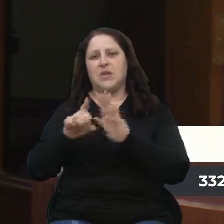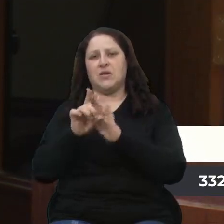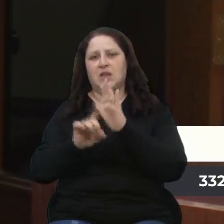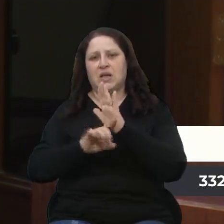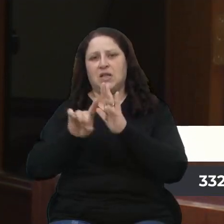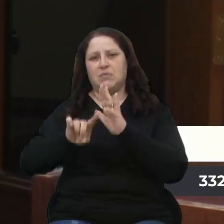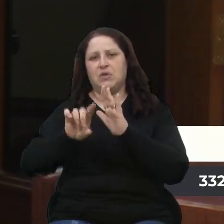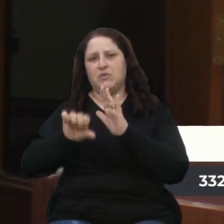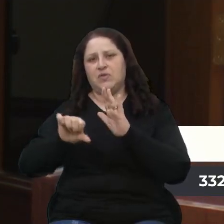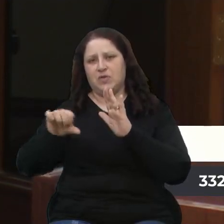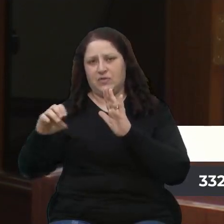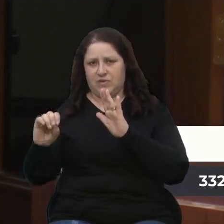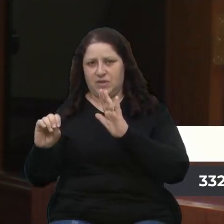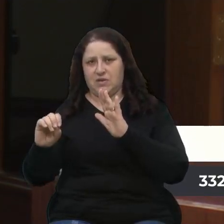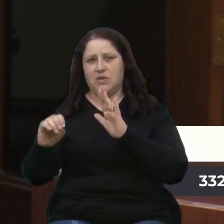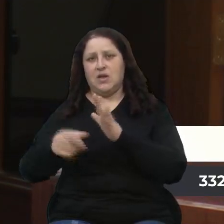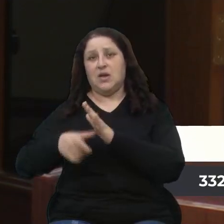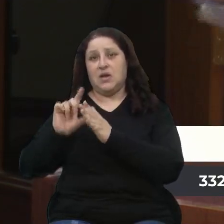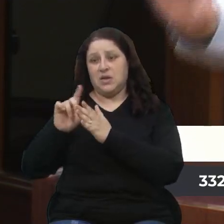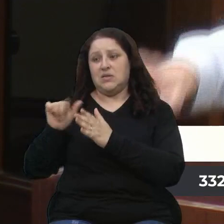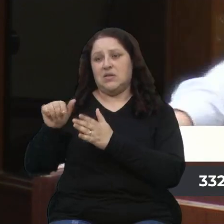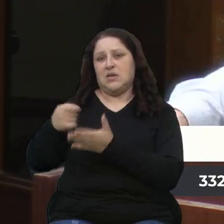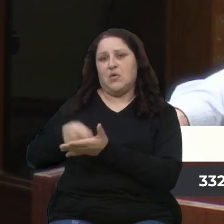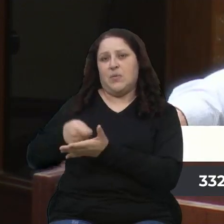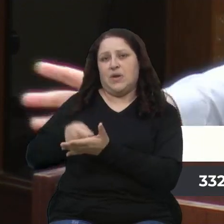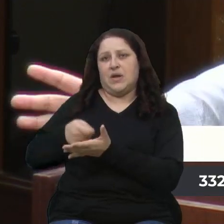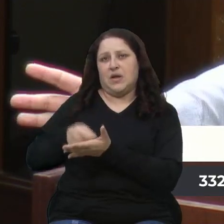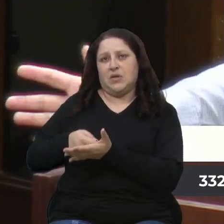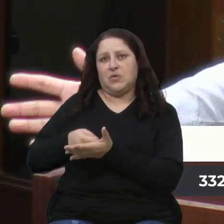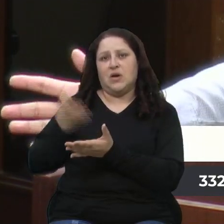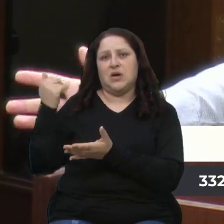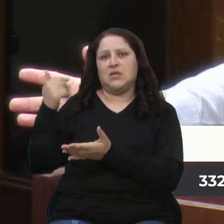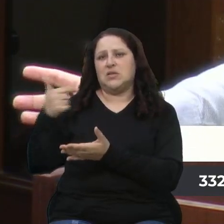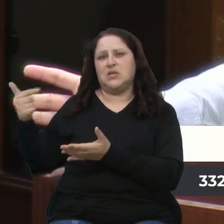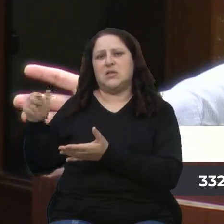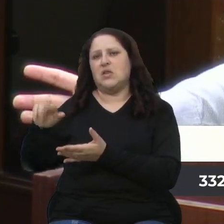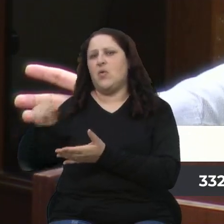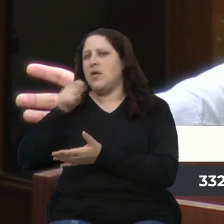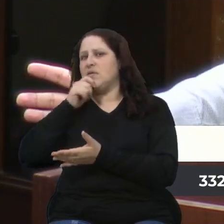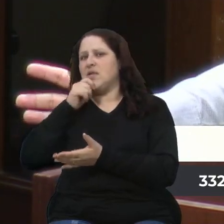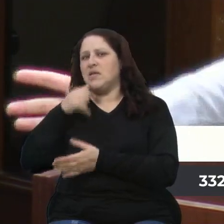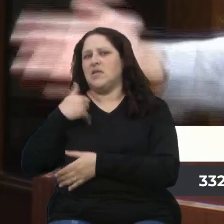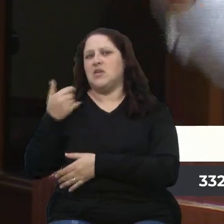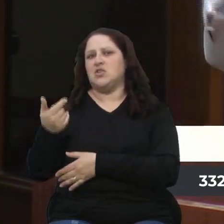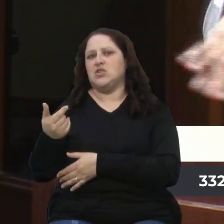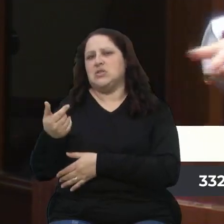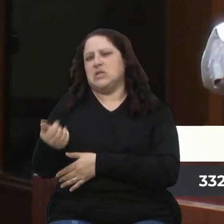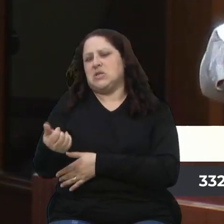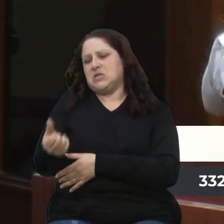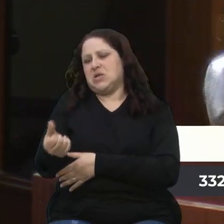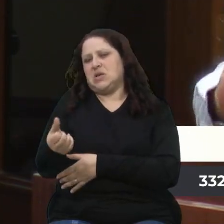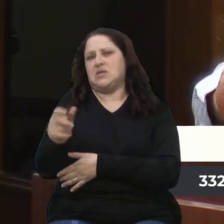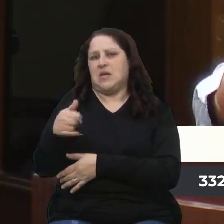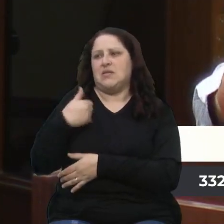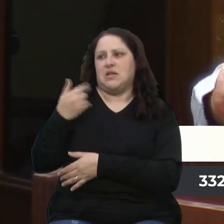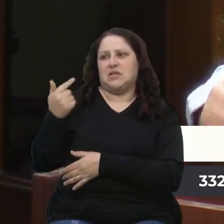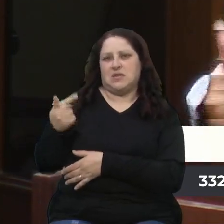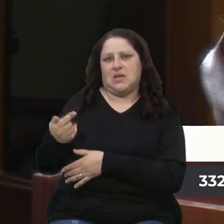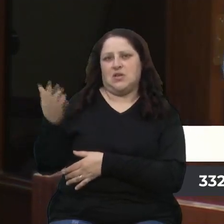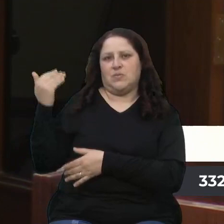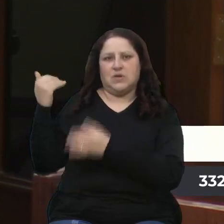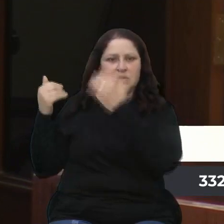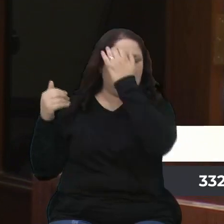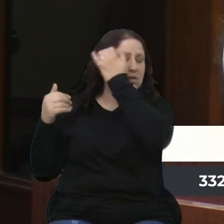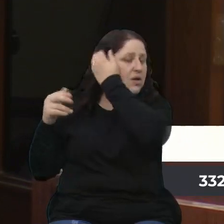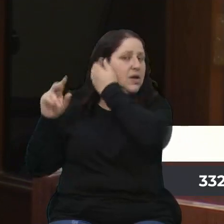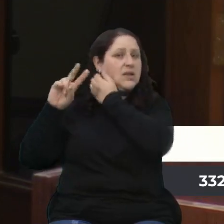antes de ter obrigatório, nem era 6 anos, era 7 anos ainda à época. Então, isso já foi discutido. O tema é super polêmico. O